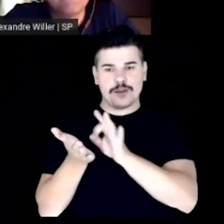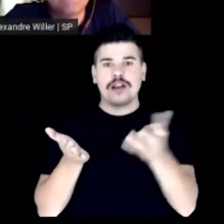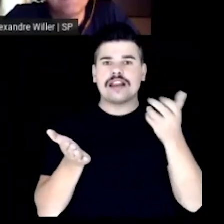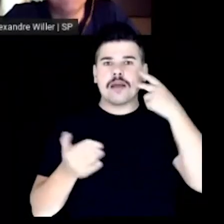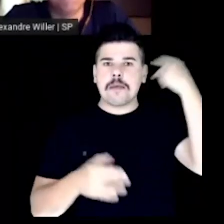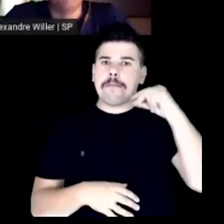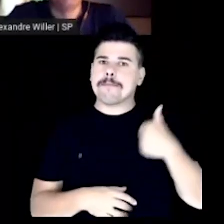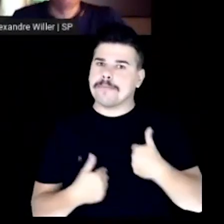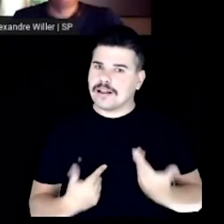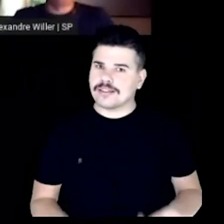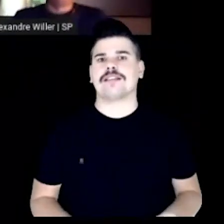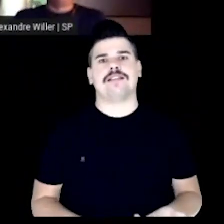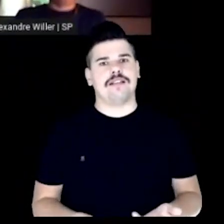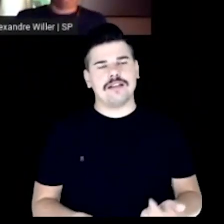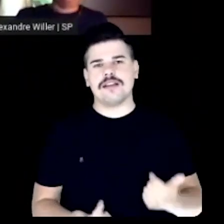também tinha ela queria me bater.